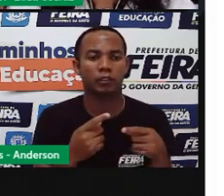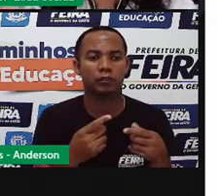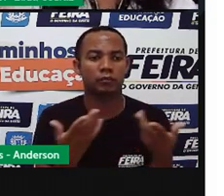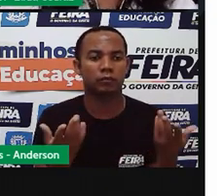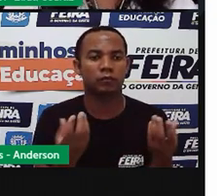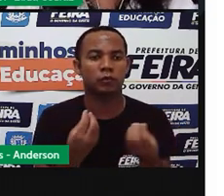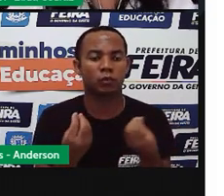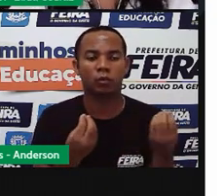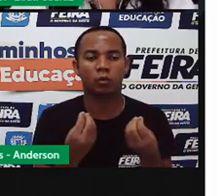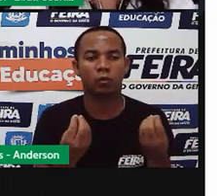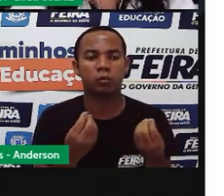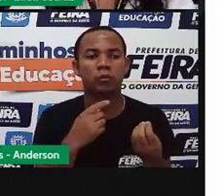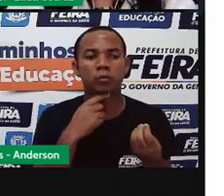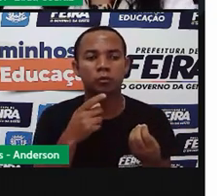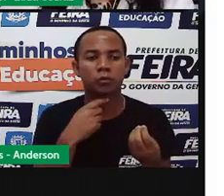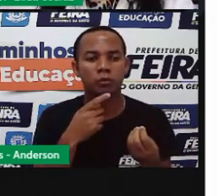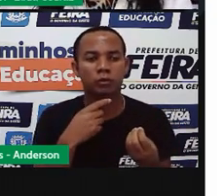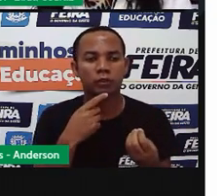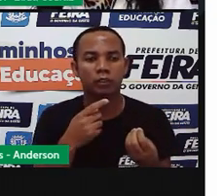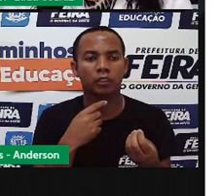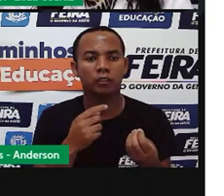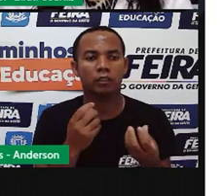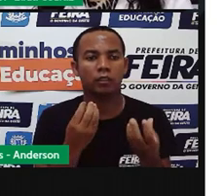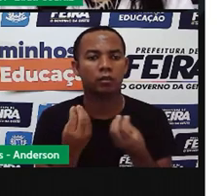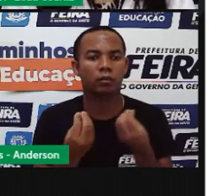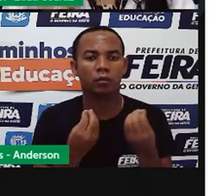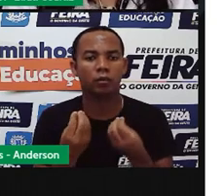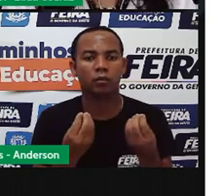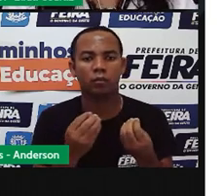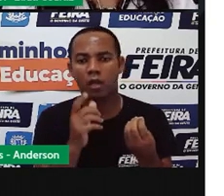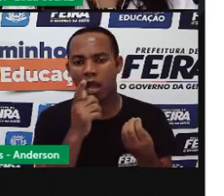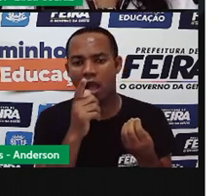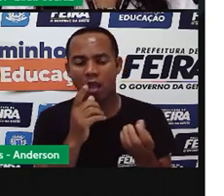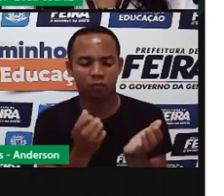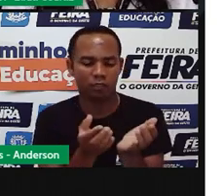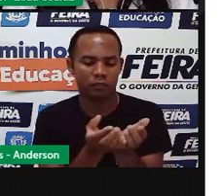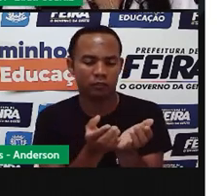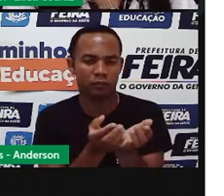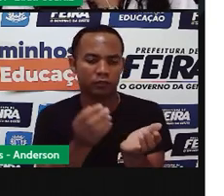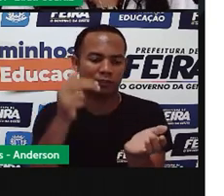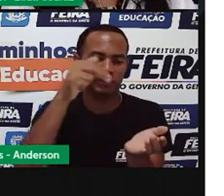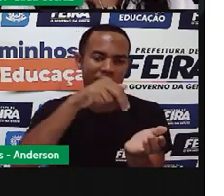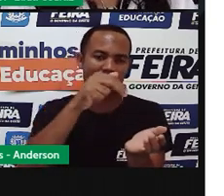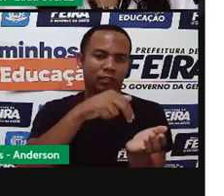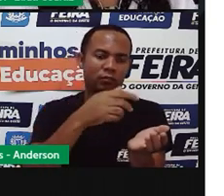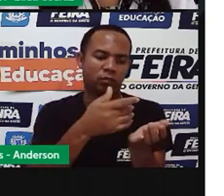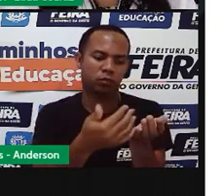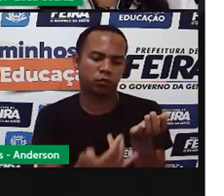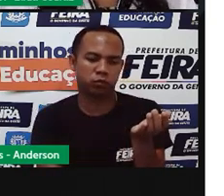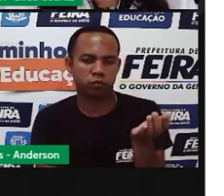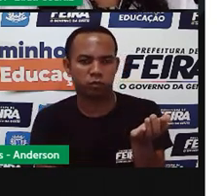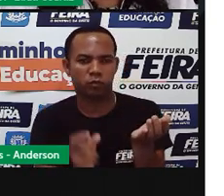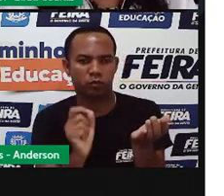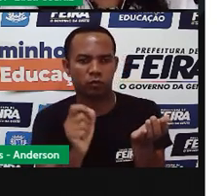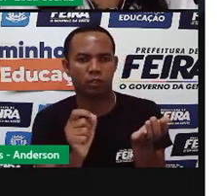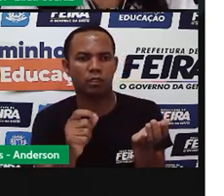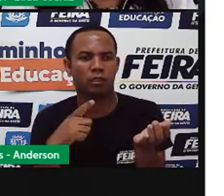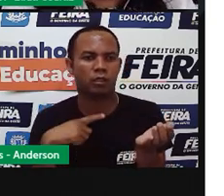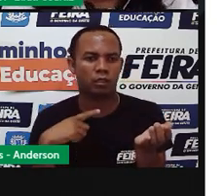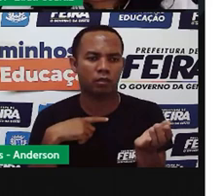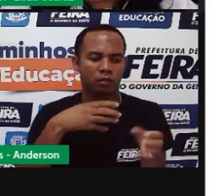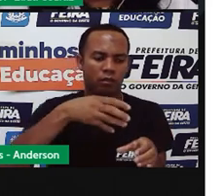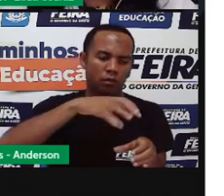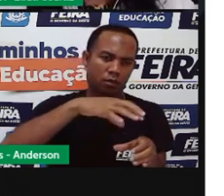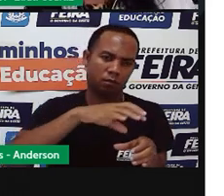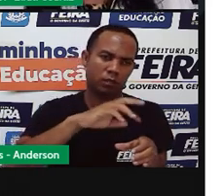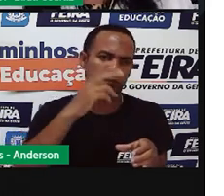que o líquido passe por eles. O líquido vai ficar dentro. Só derrama se estiver sem a tampa,